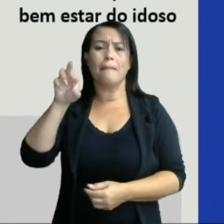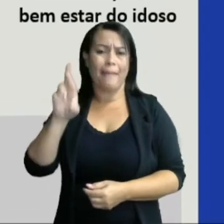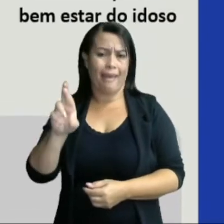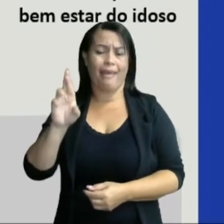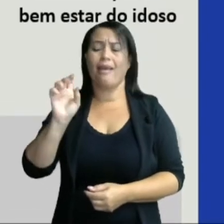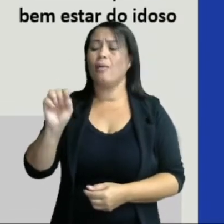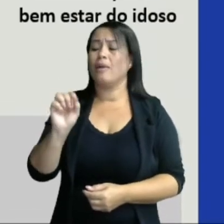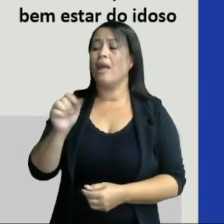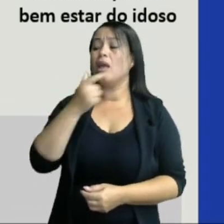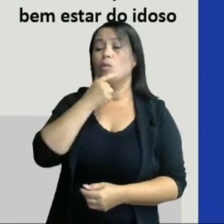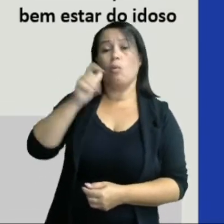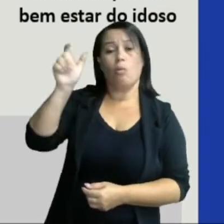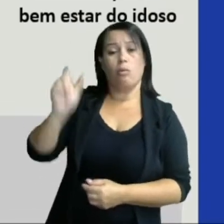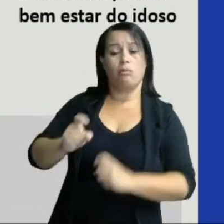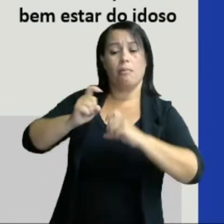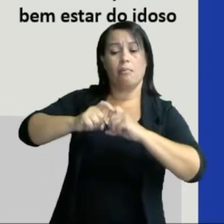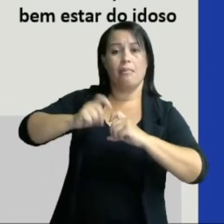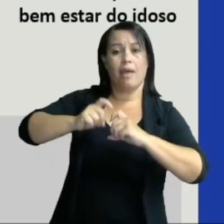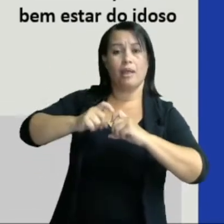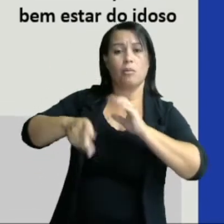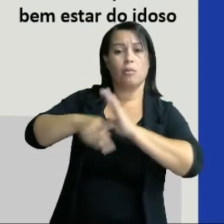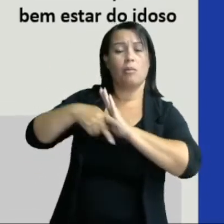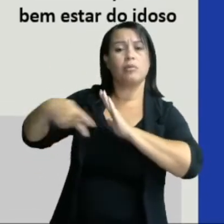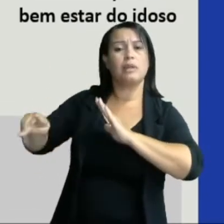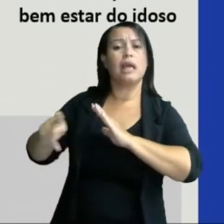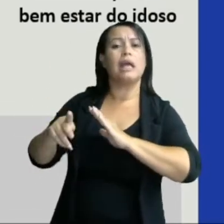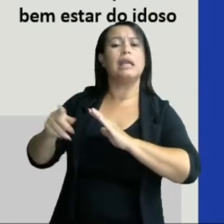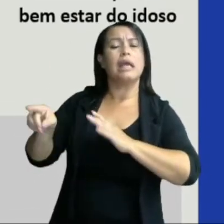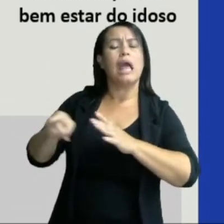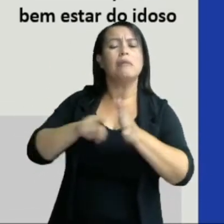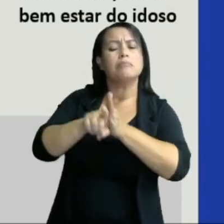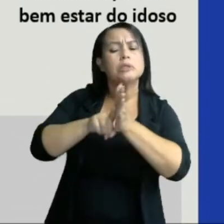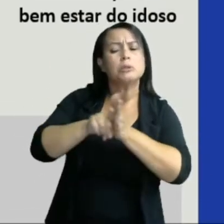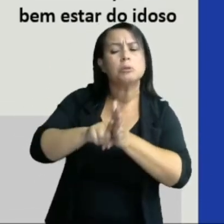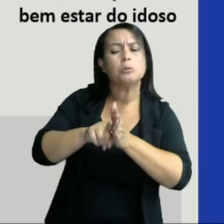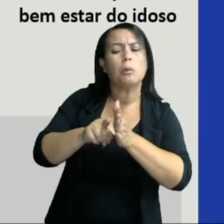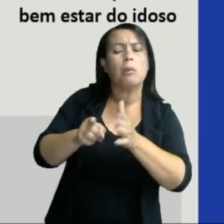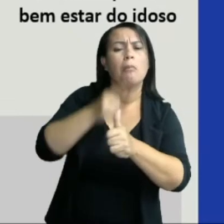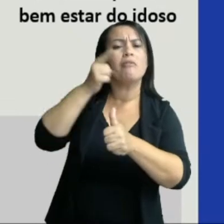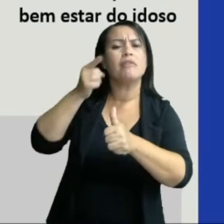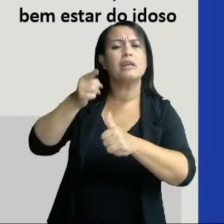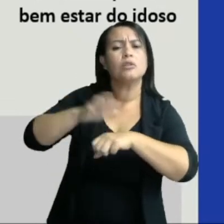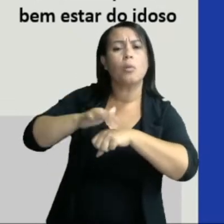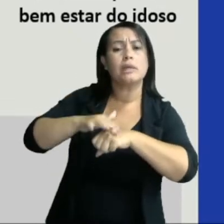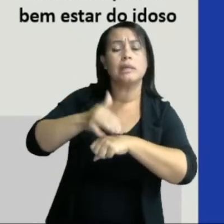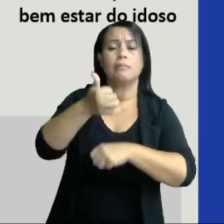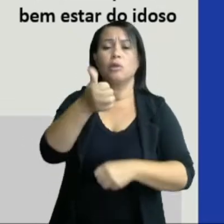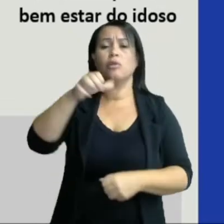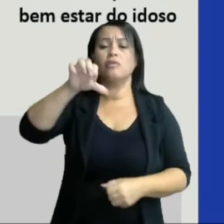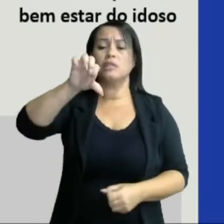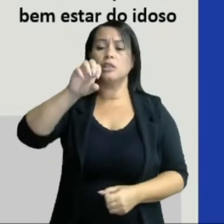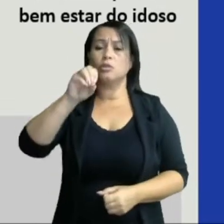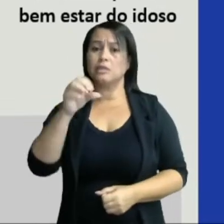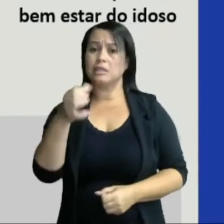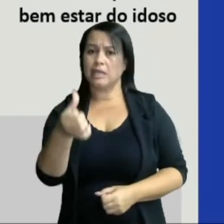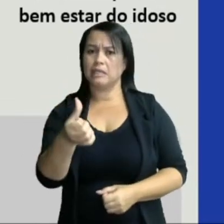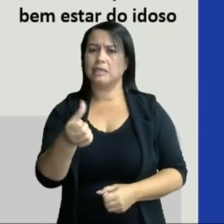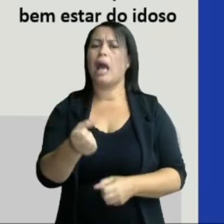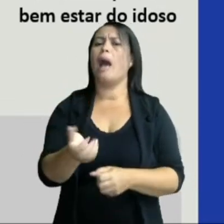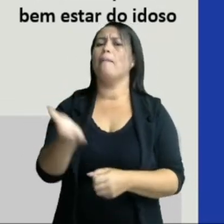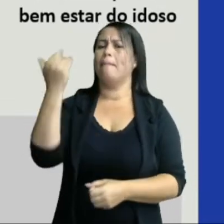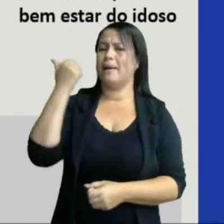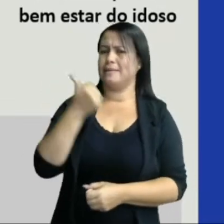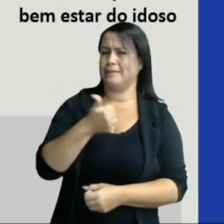Alois Alzheimer, que descreveu essa doença pela primeira vez em 1906, há mais de 100 anos